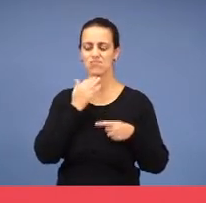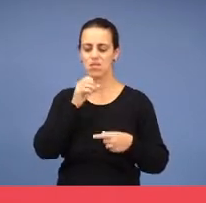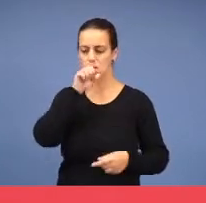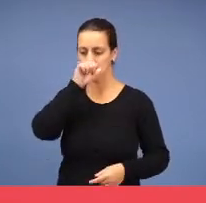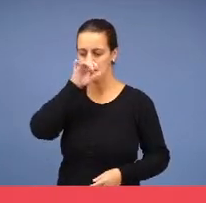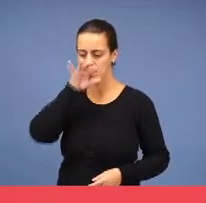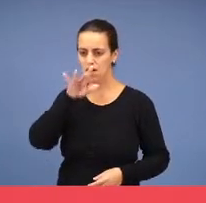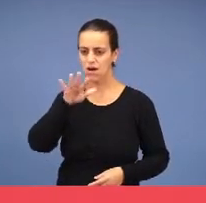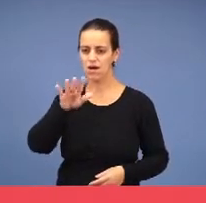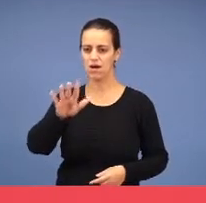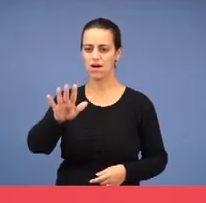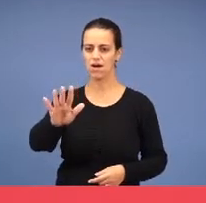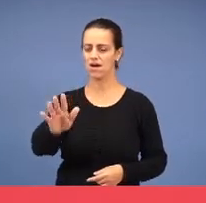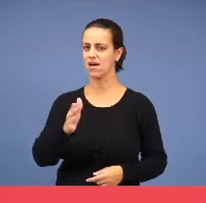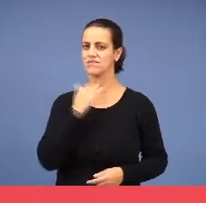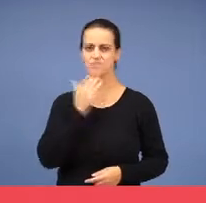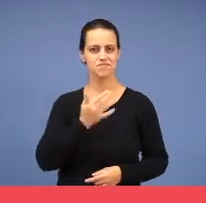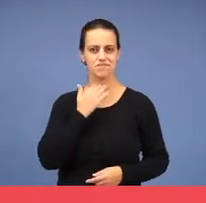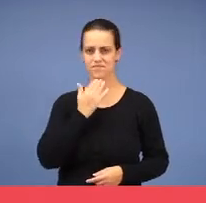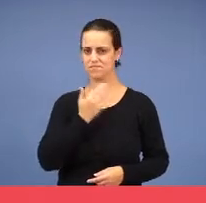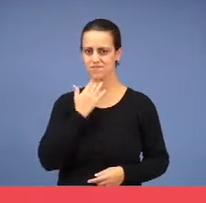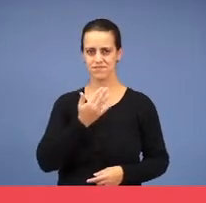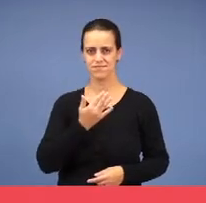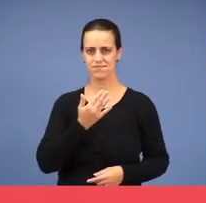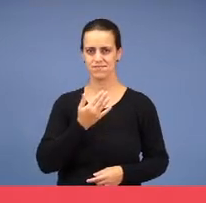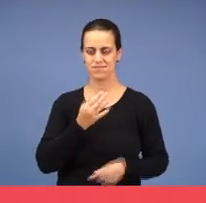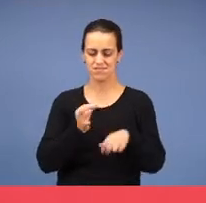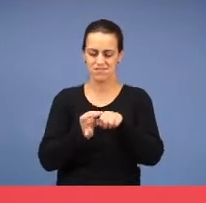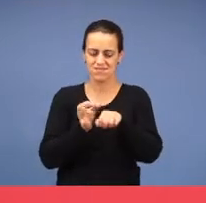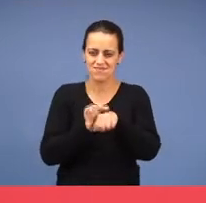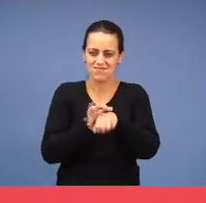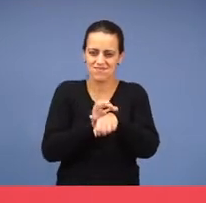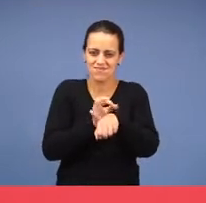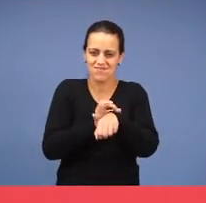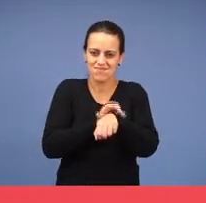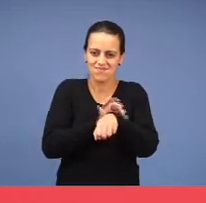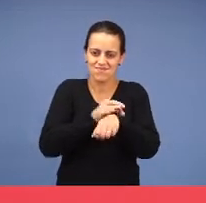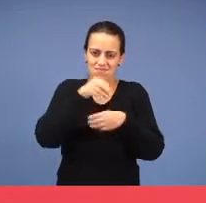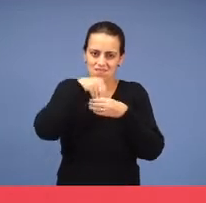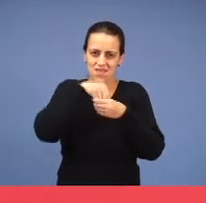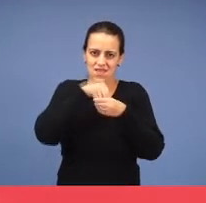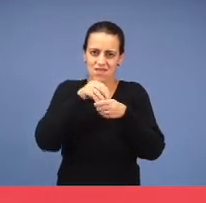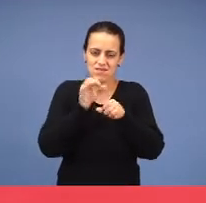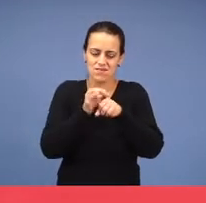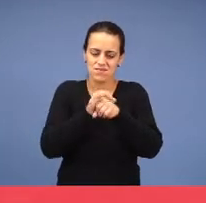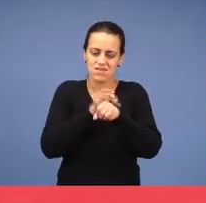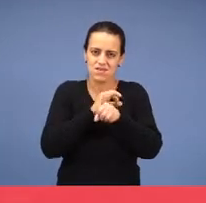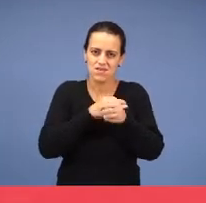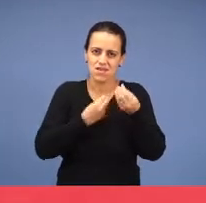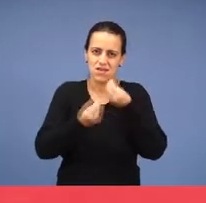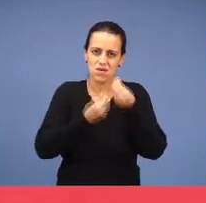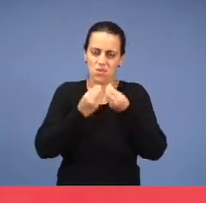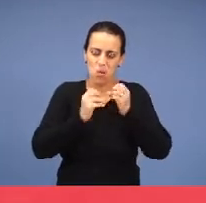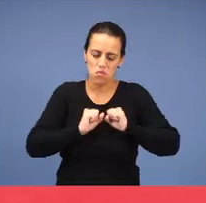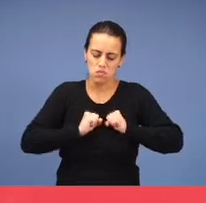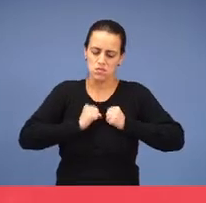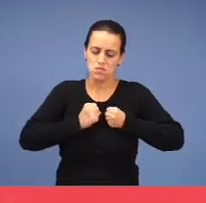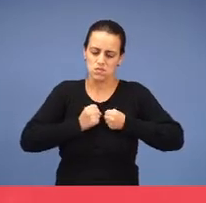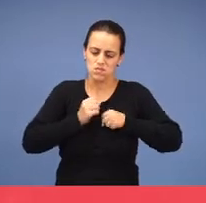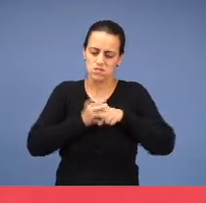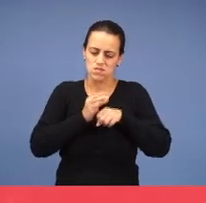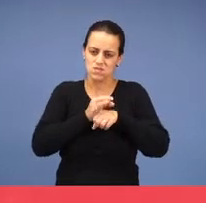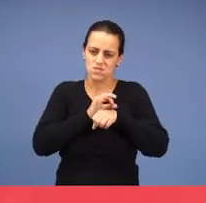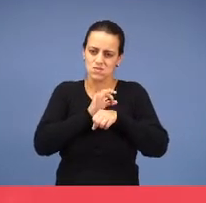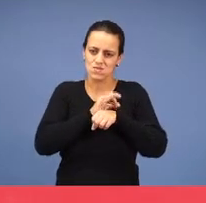Há, dentro das células, aquela, a forma dela se alimentar, de se nutrir, ela